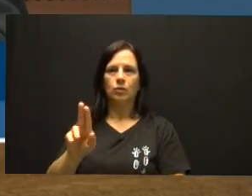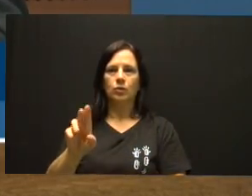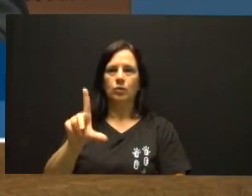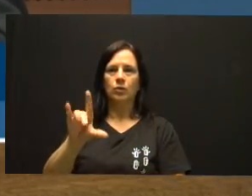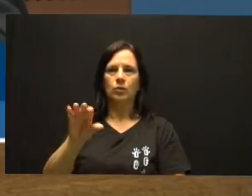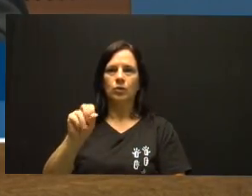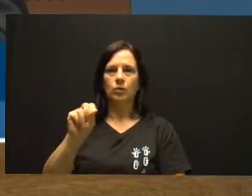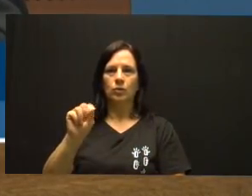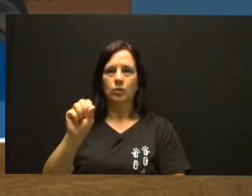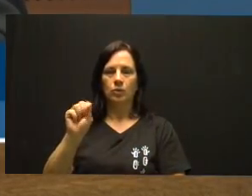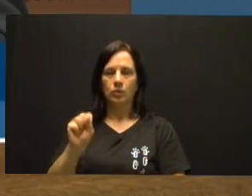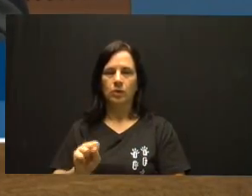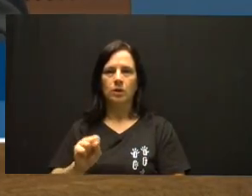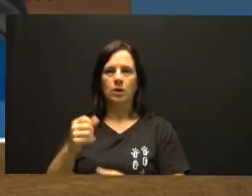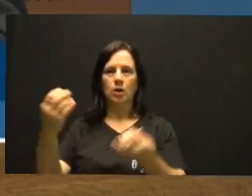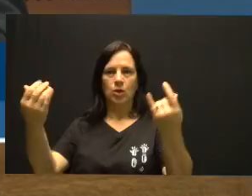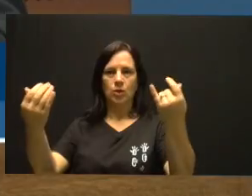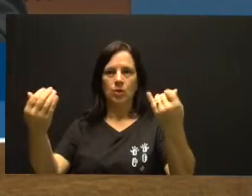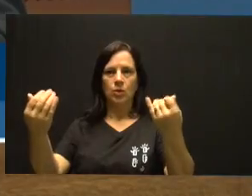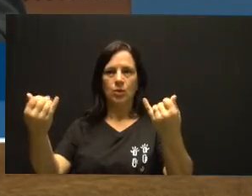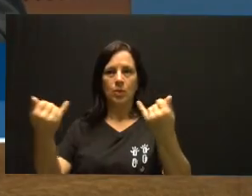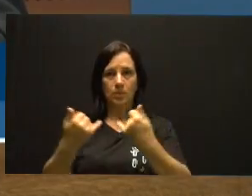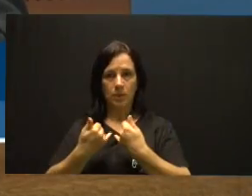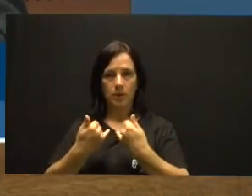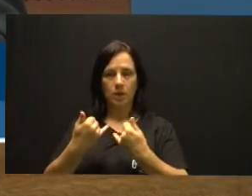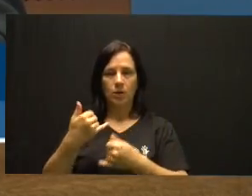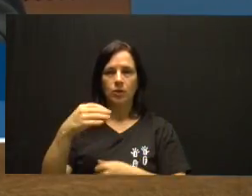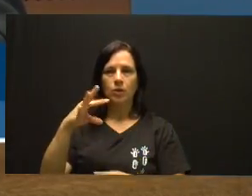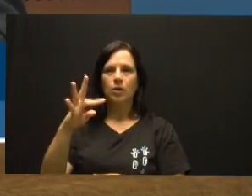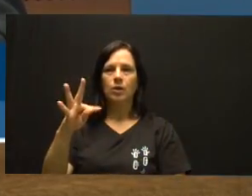seguinte mensagem da munícipe Tatiane Prata.